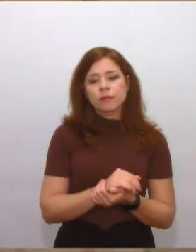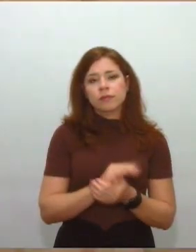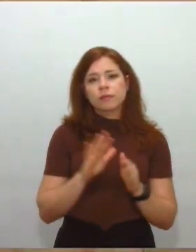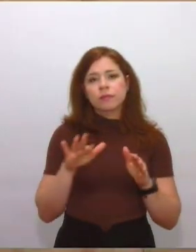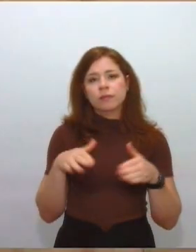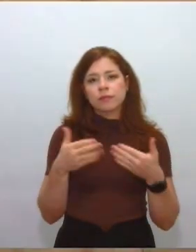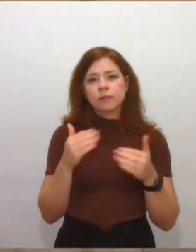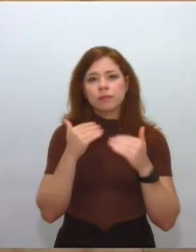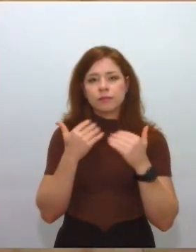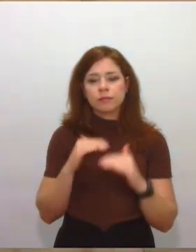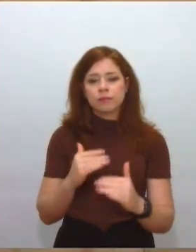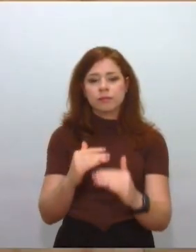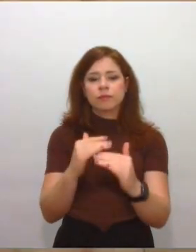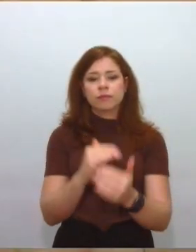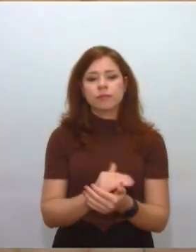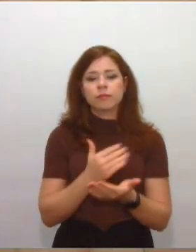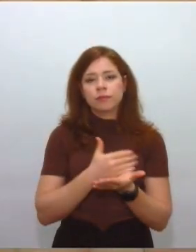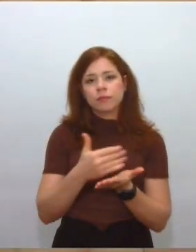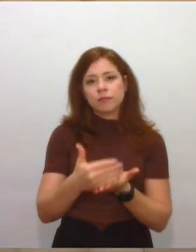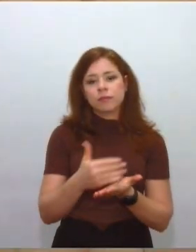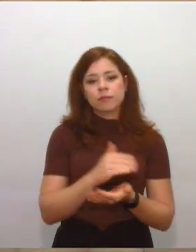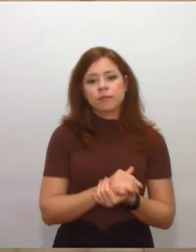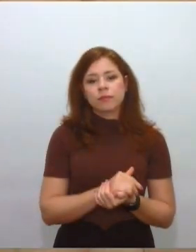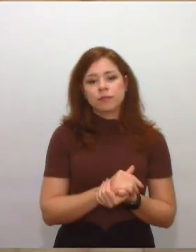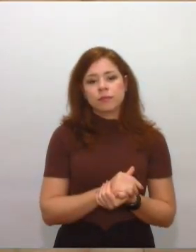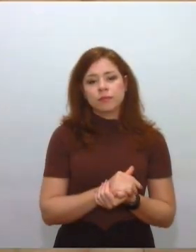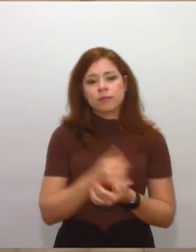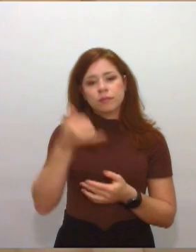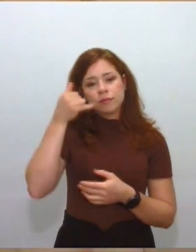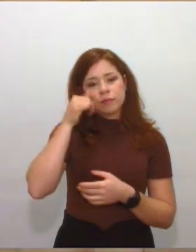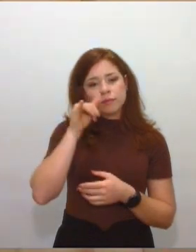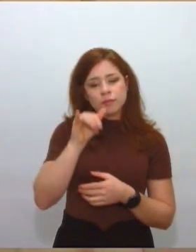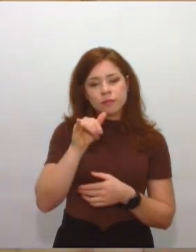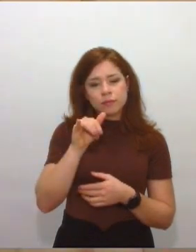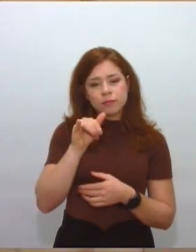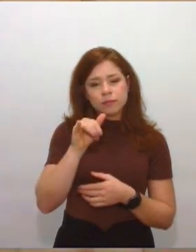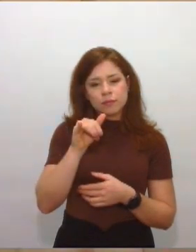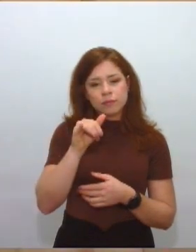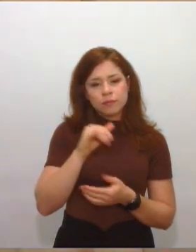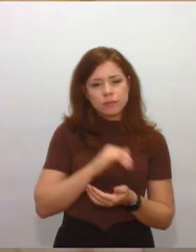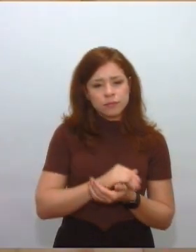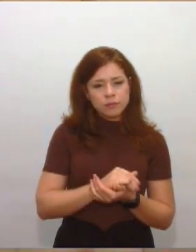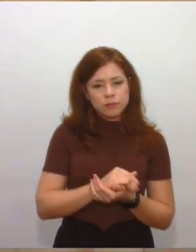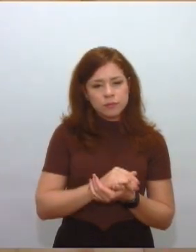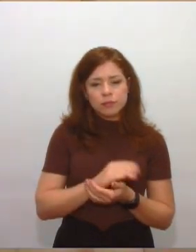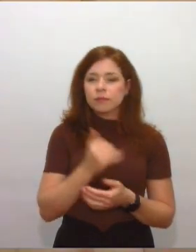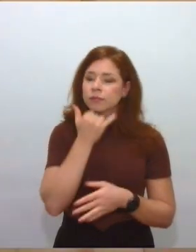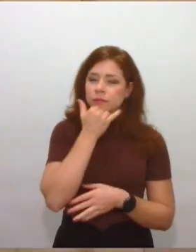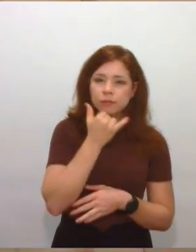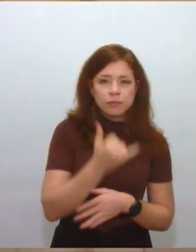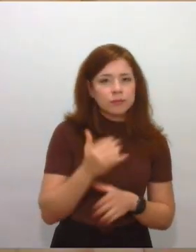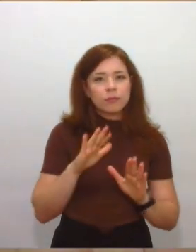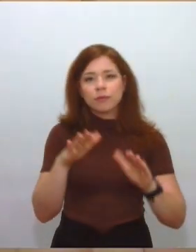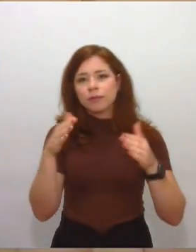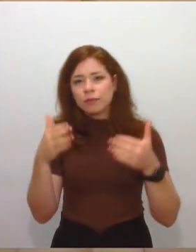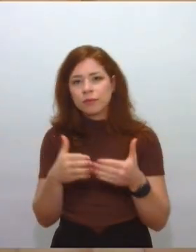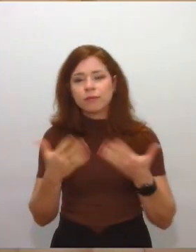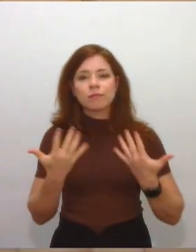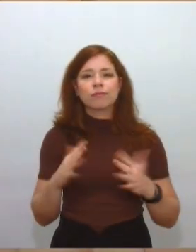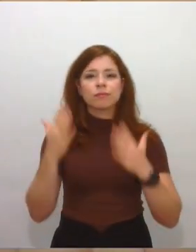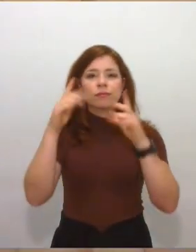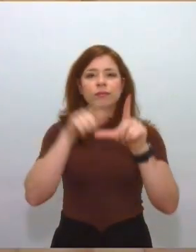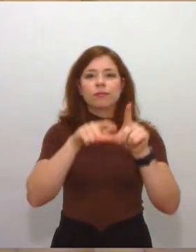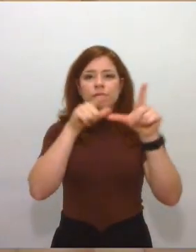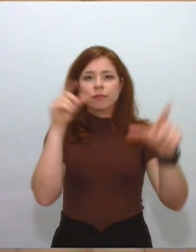que inicia com a pretensão de comemorar a independência do Brasil, acaba sendo abraçado pelas